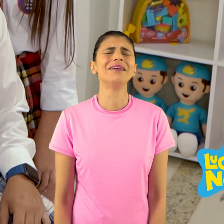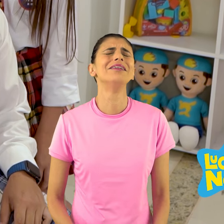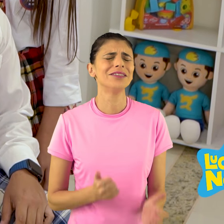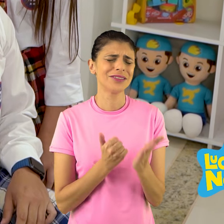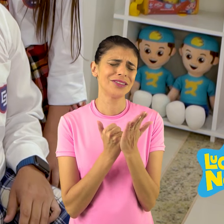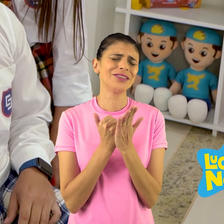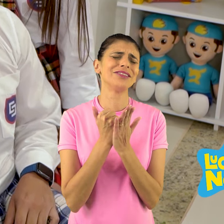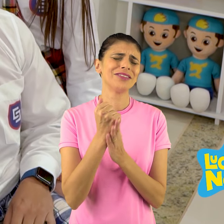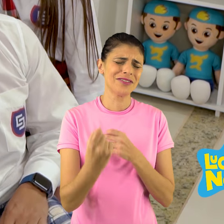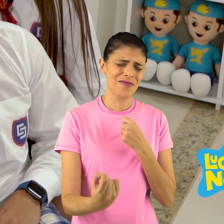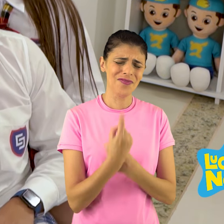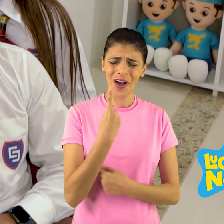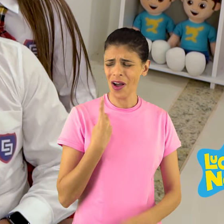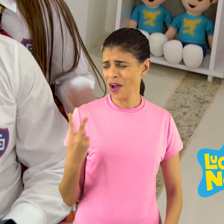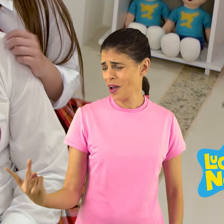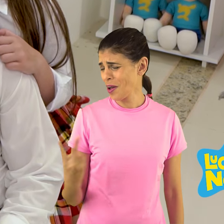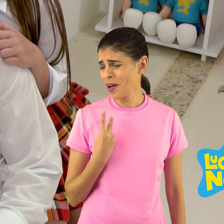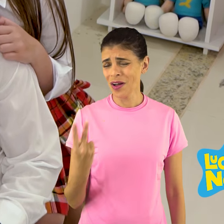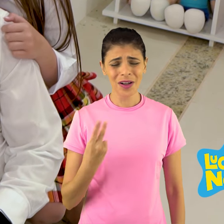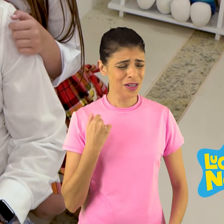Estamos fora dos Jogos